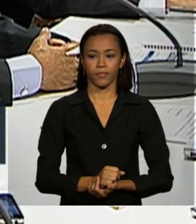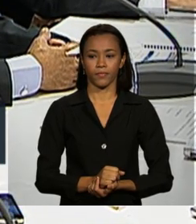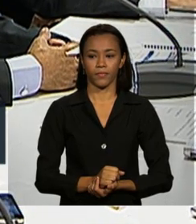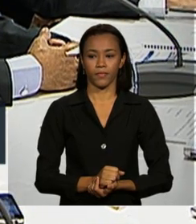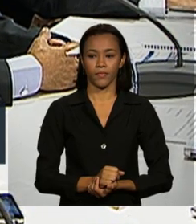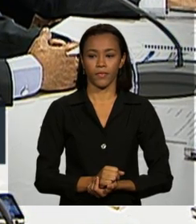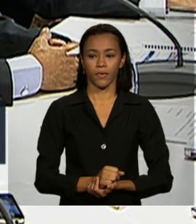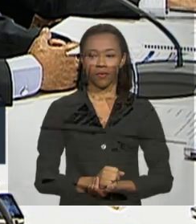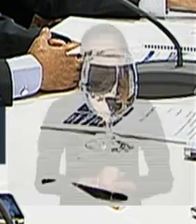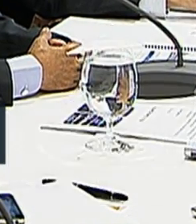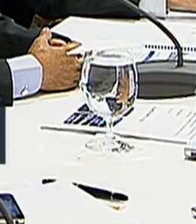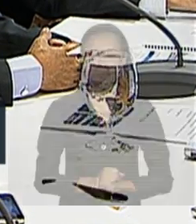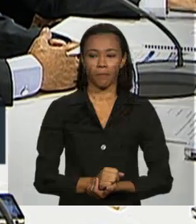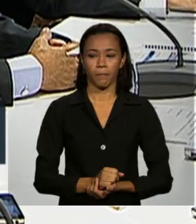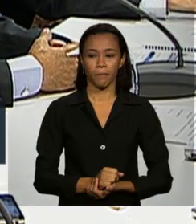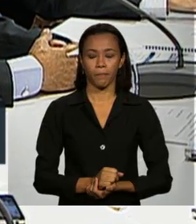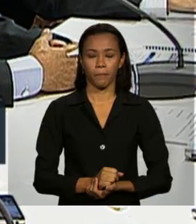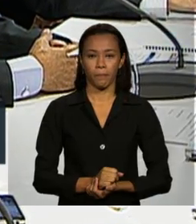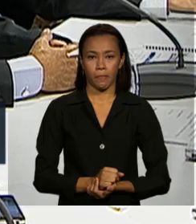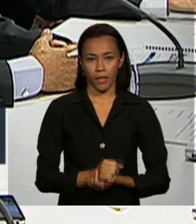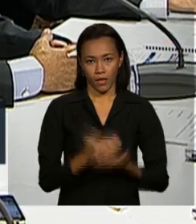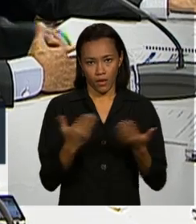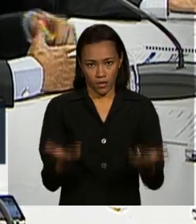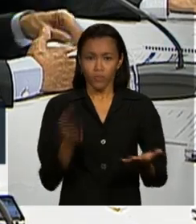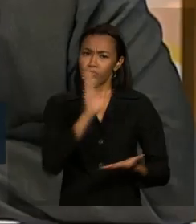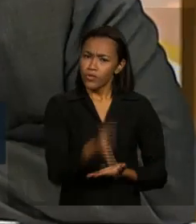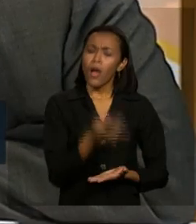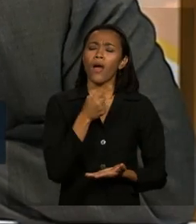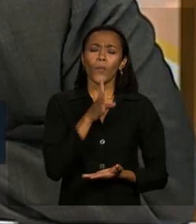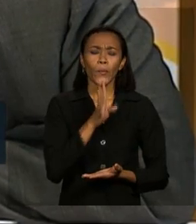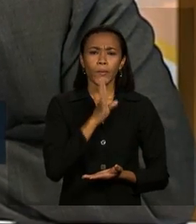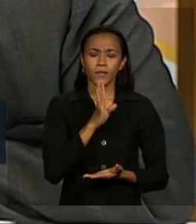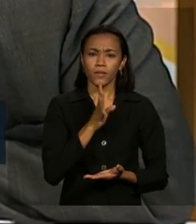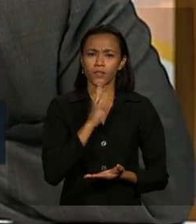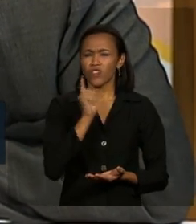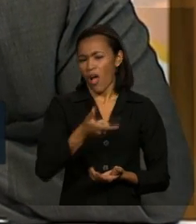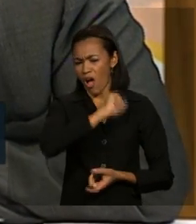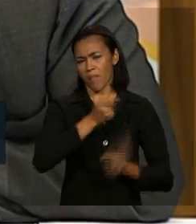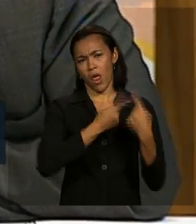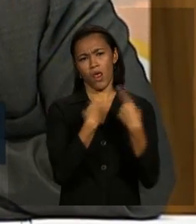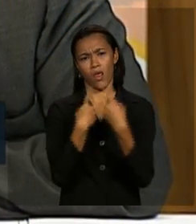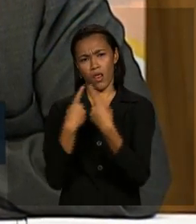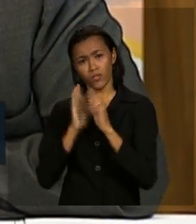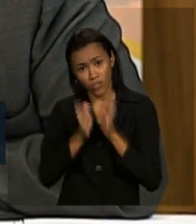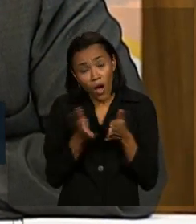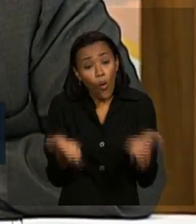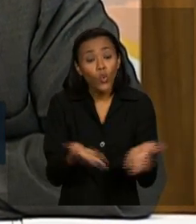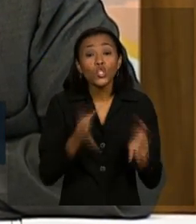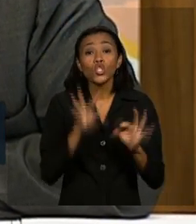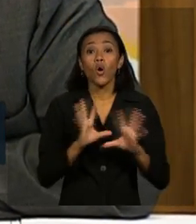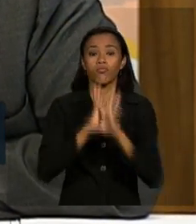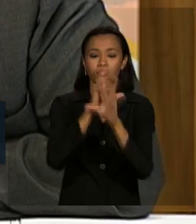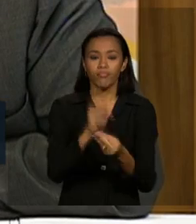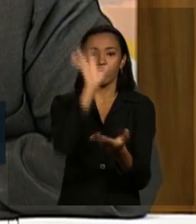pública não eh esse modelo já é já é conhecido a gente foi amplamente debatido a gente tá só formalizando o